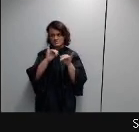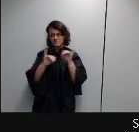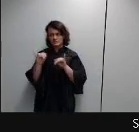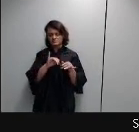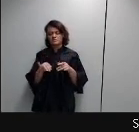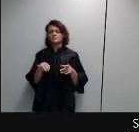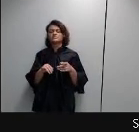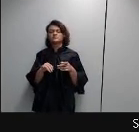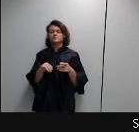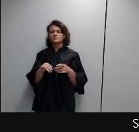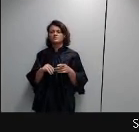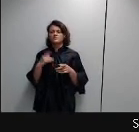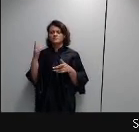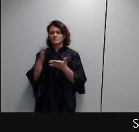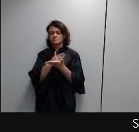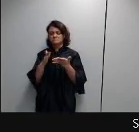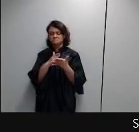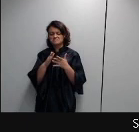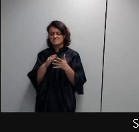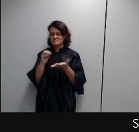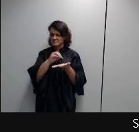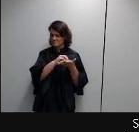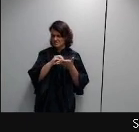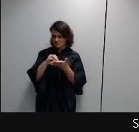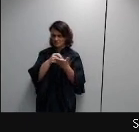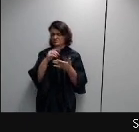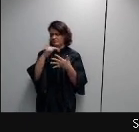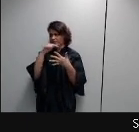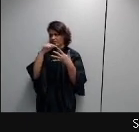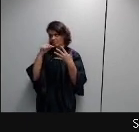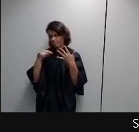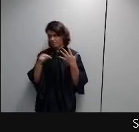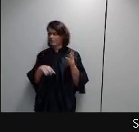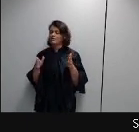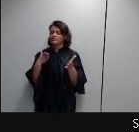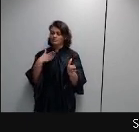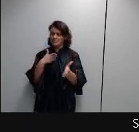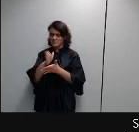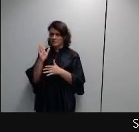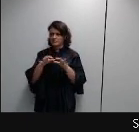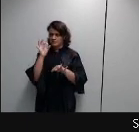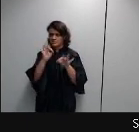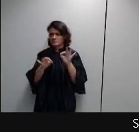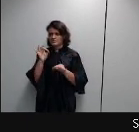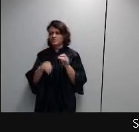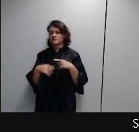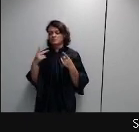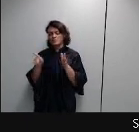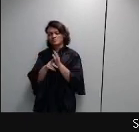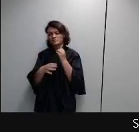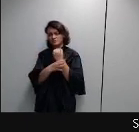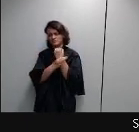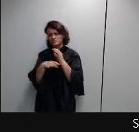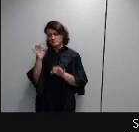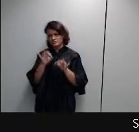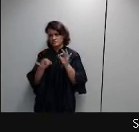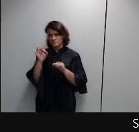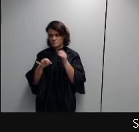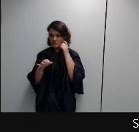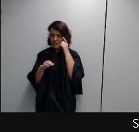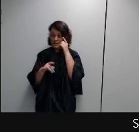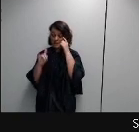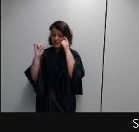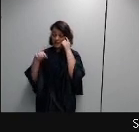pendências obedecido Despacho e 37 como lugar somente contrariando a segurança depois nos